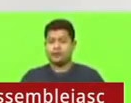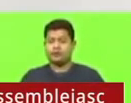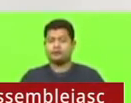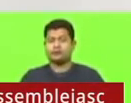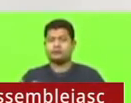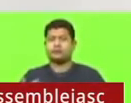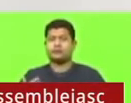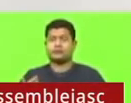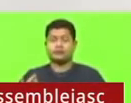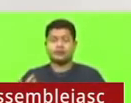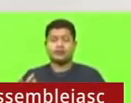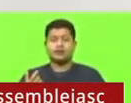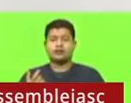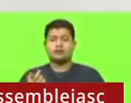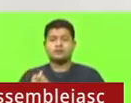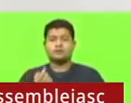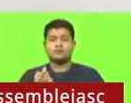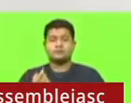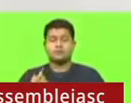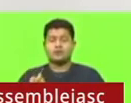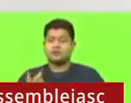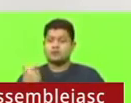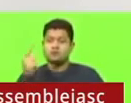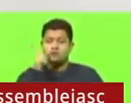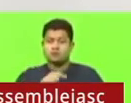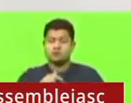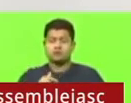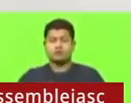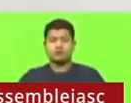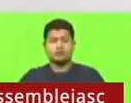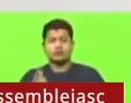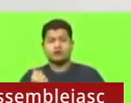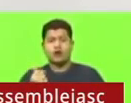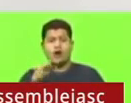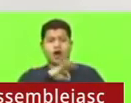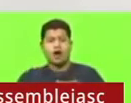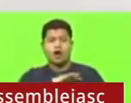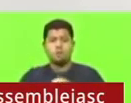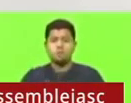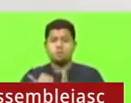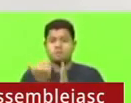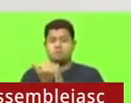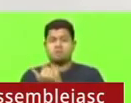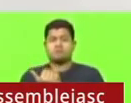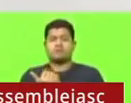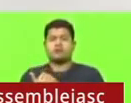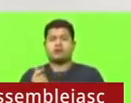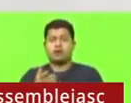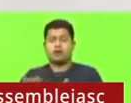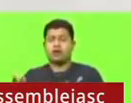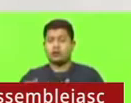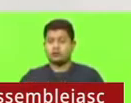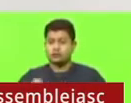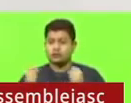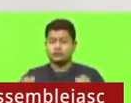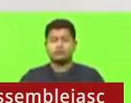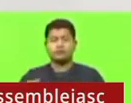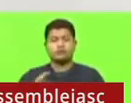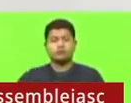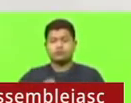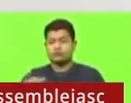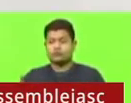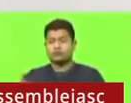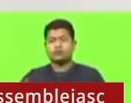é quem mais sua, quem mais faz esforço, quem mais passa frio, quem mais toma sol. É